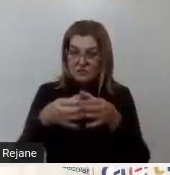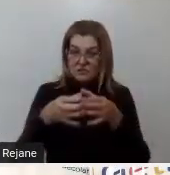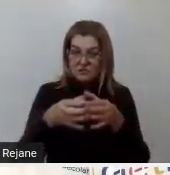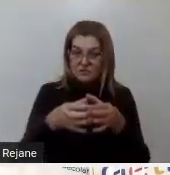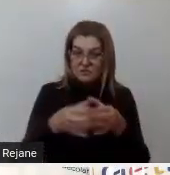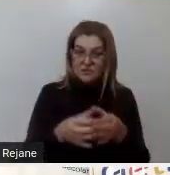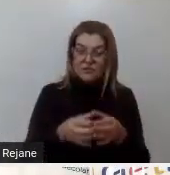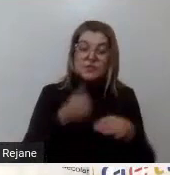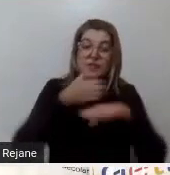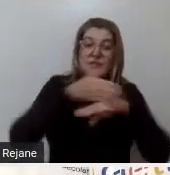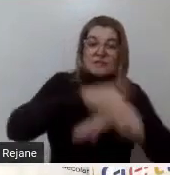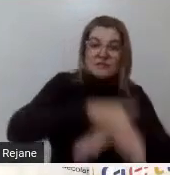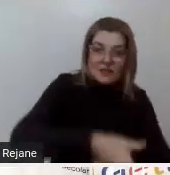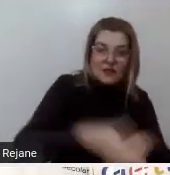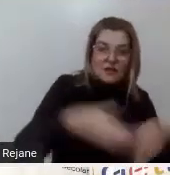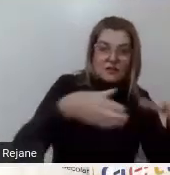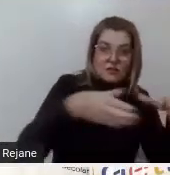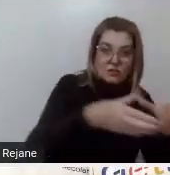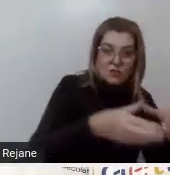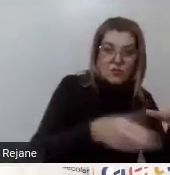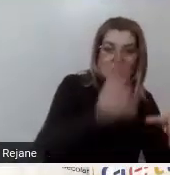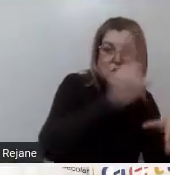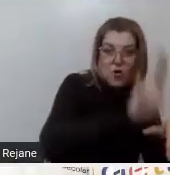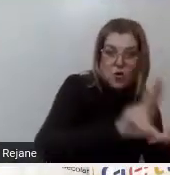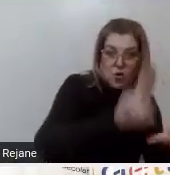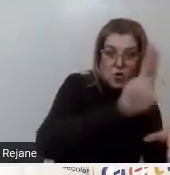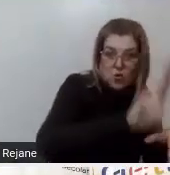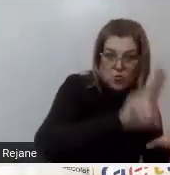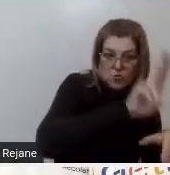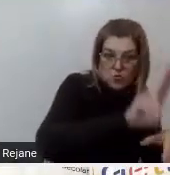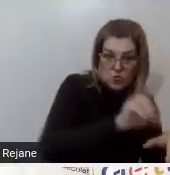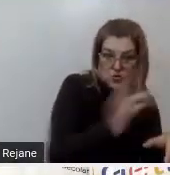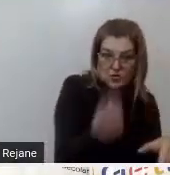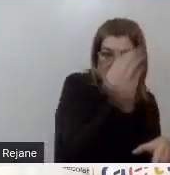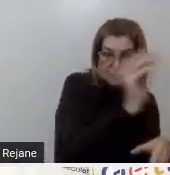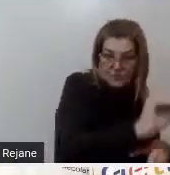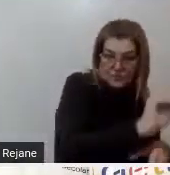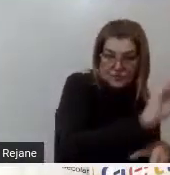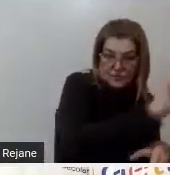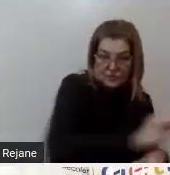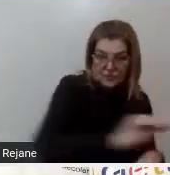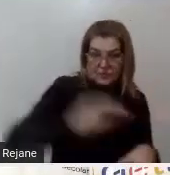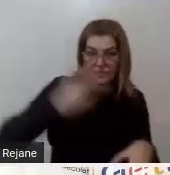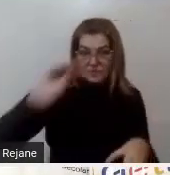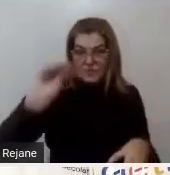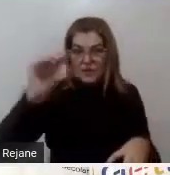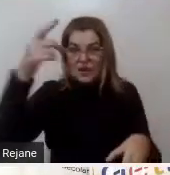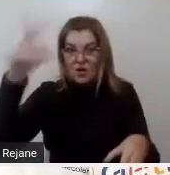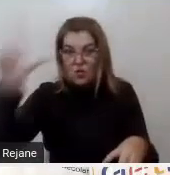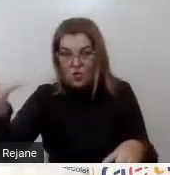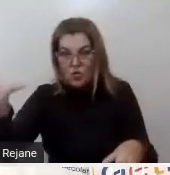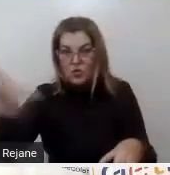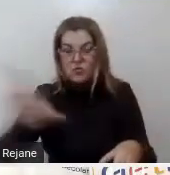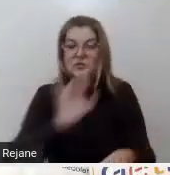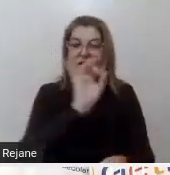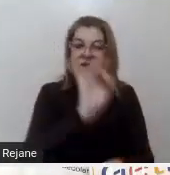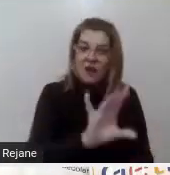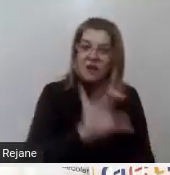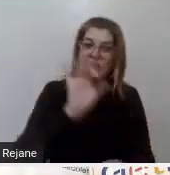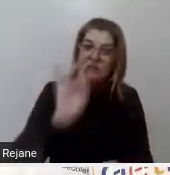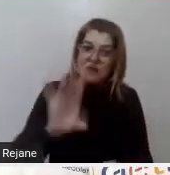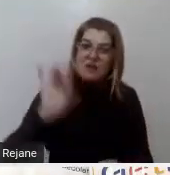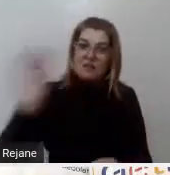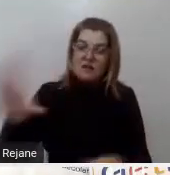cada turma, reutilizar aquela postagem, e aí sim eu consigo programar. Aí tem que ser uma a uma.